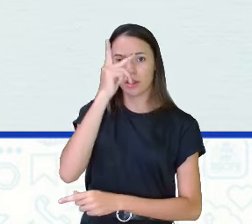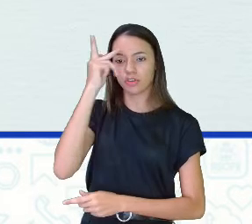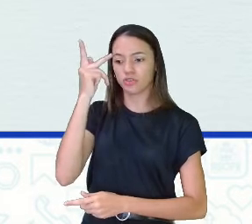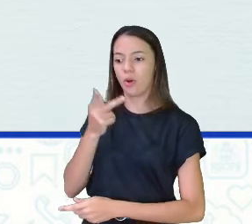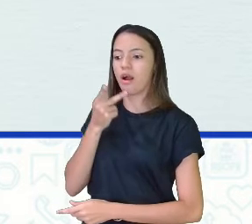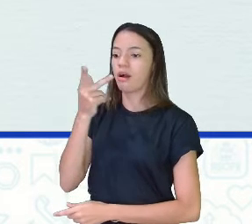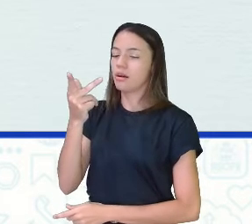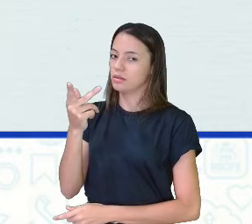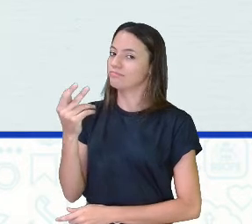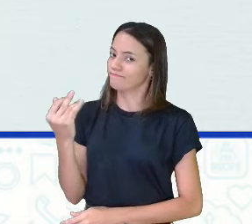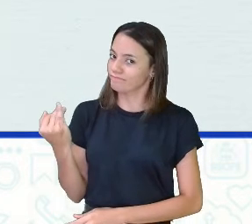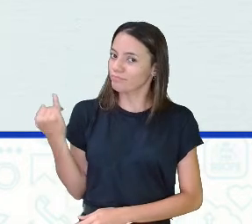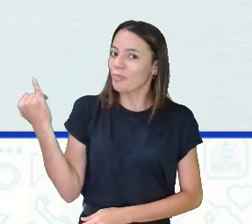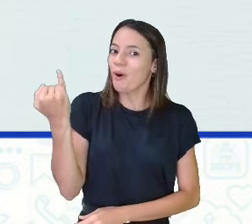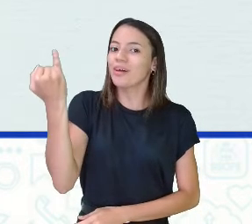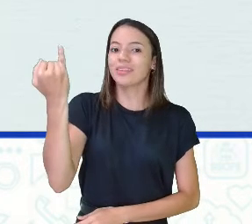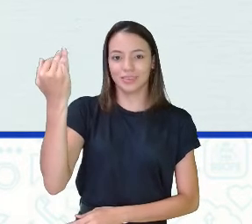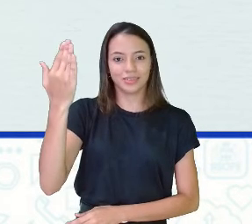seu entendimento.